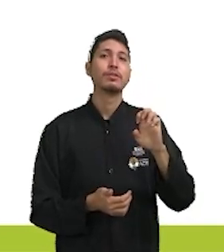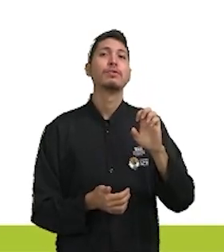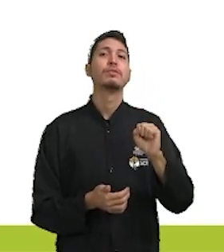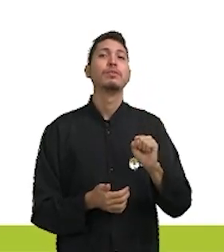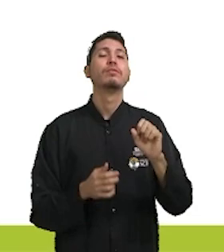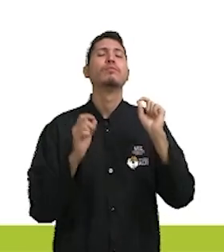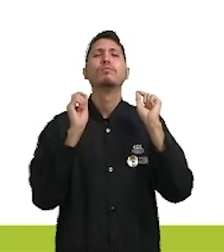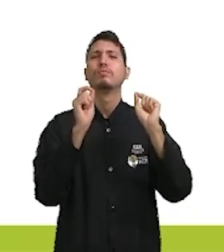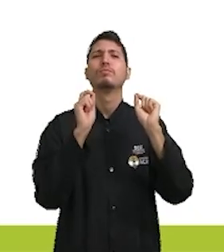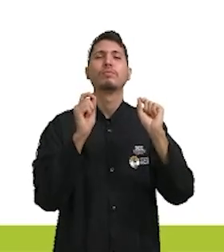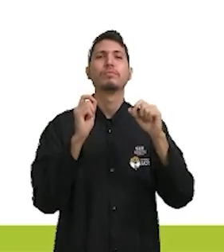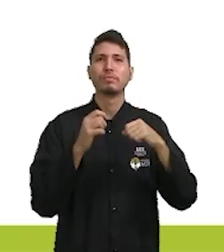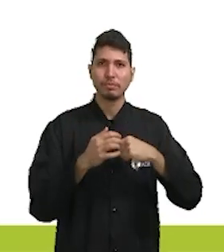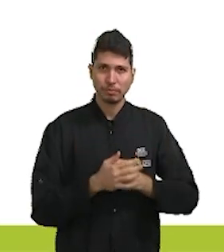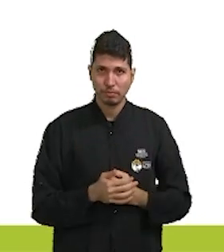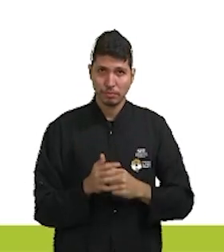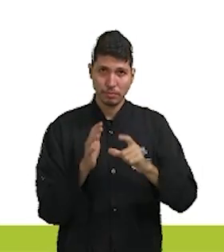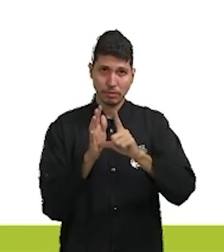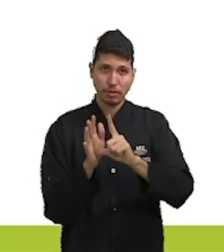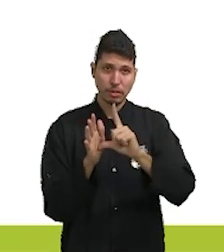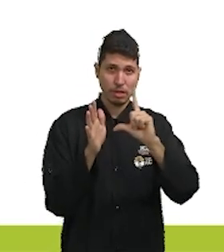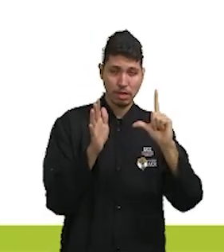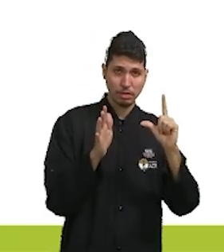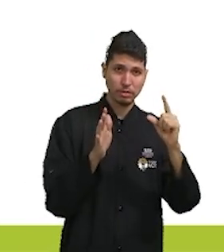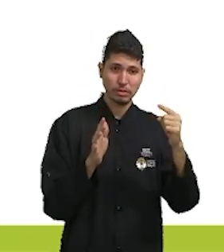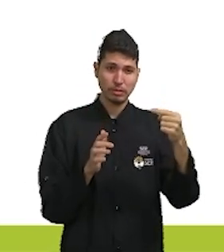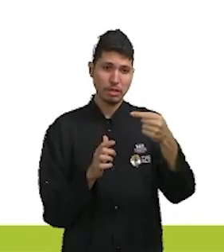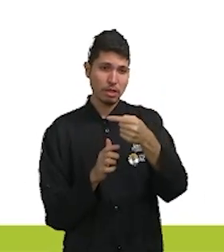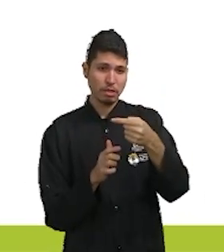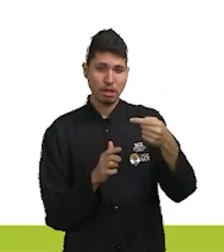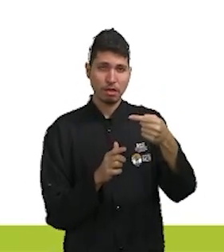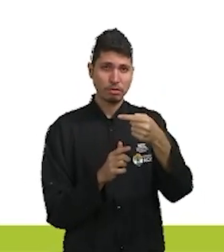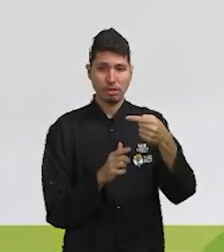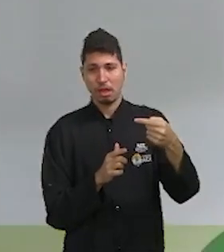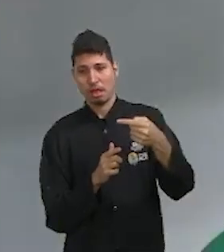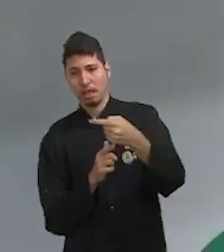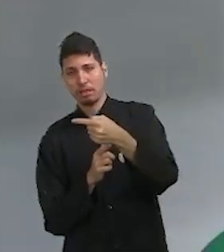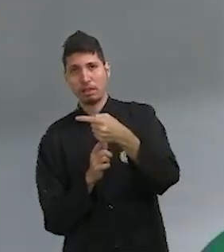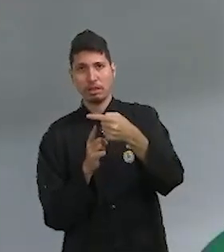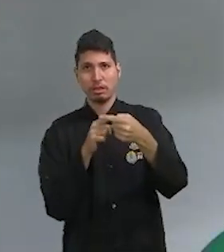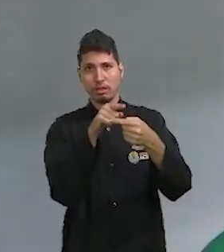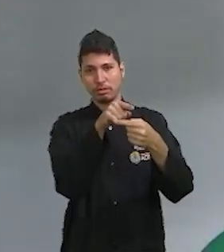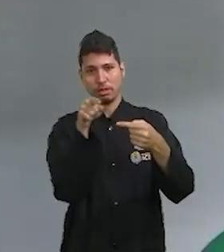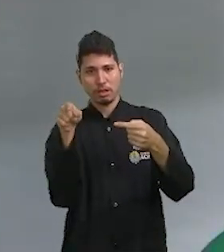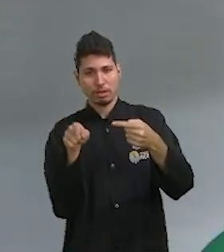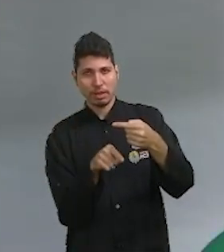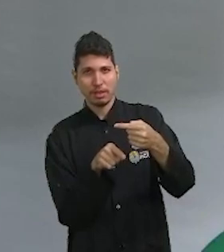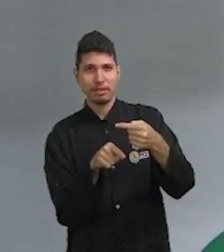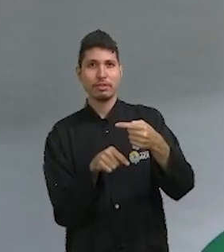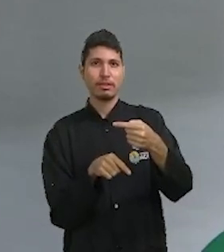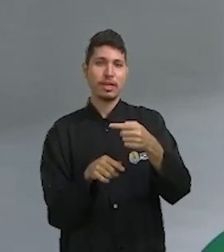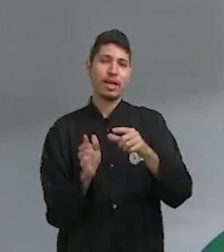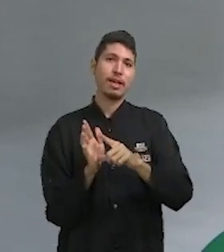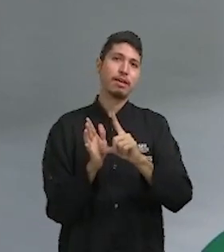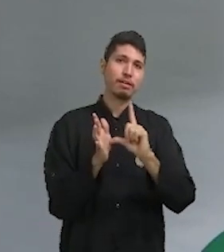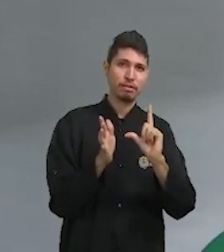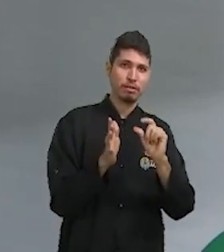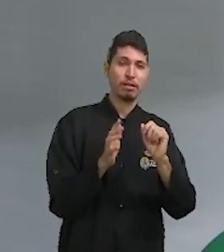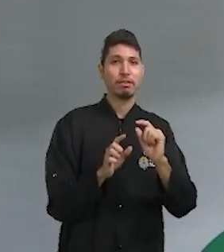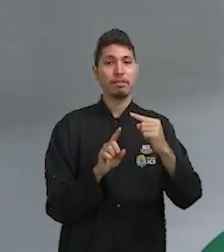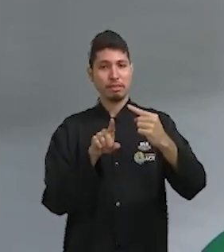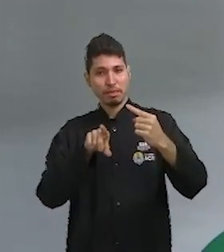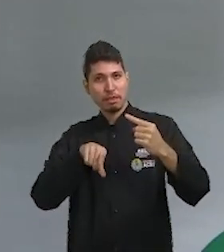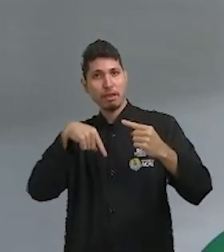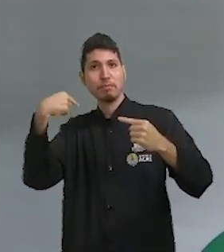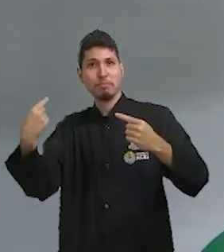compostos que vão estar antes da seta de uma reação química. Todos os compostos que estão presentes depois da